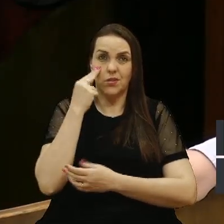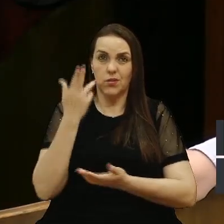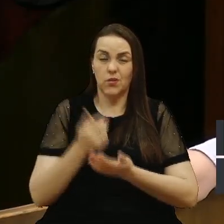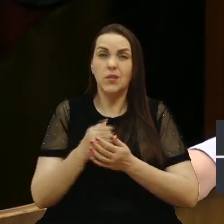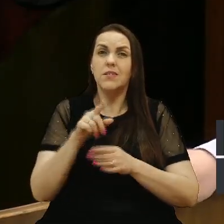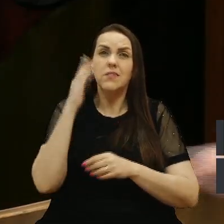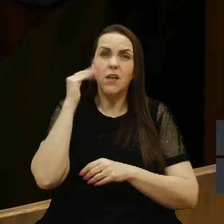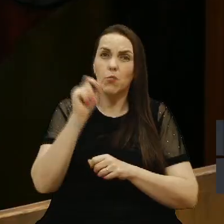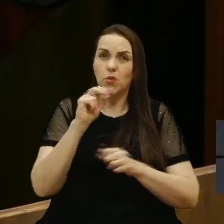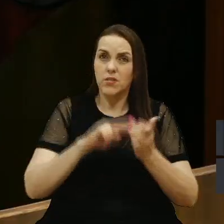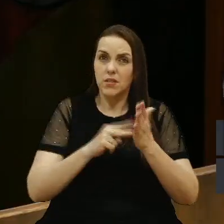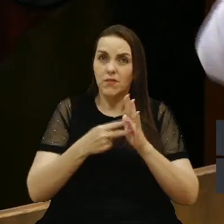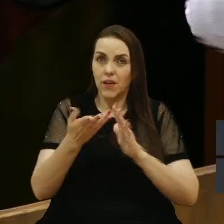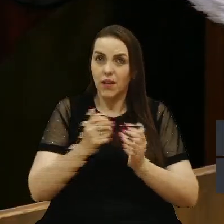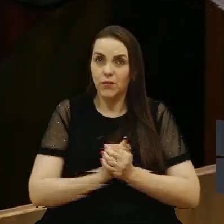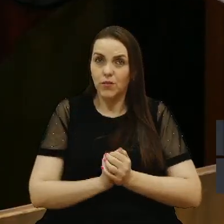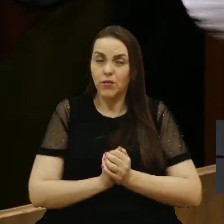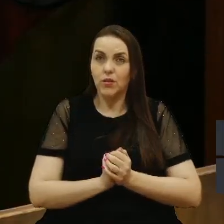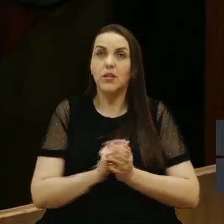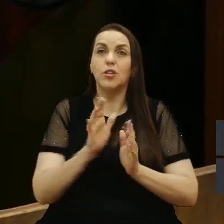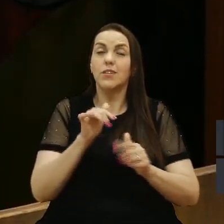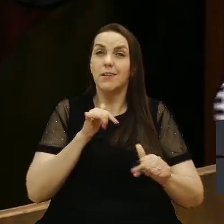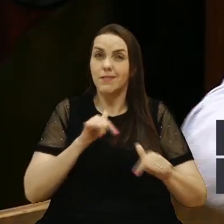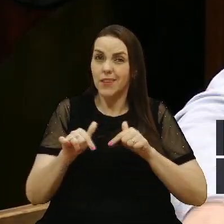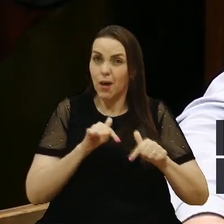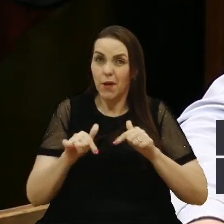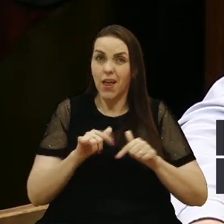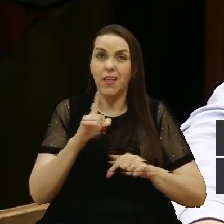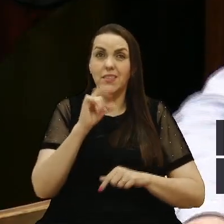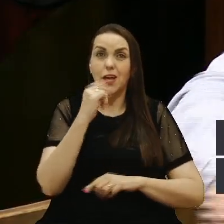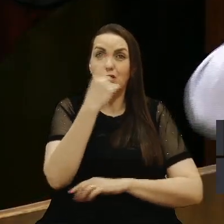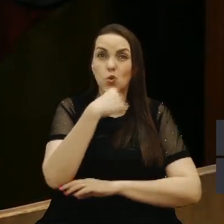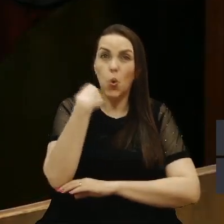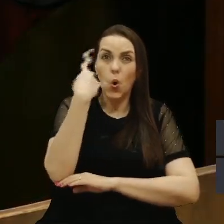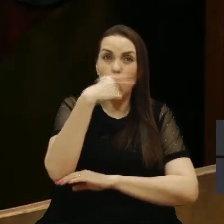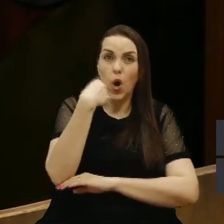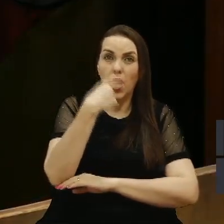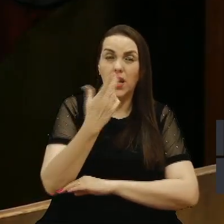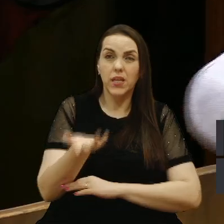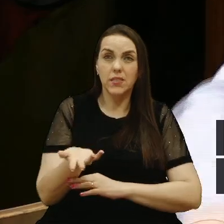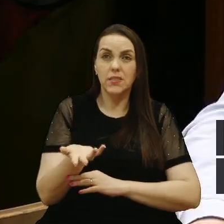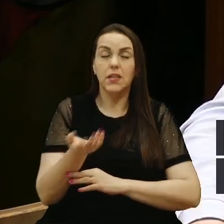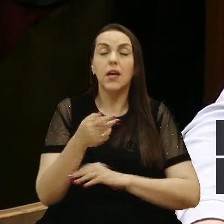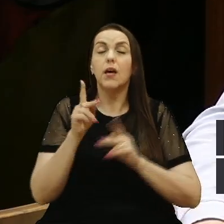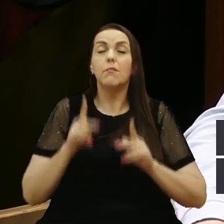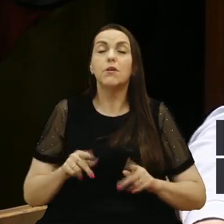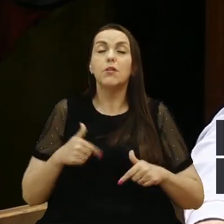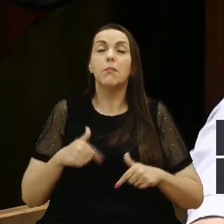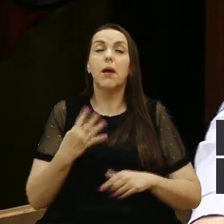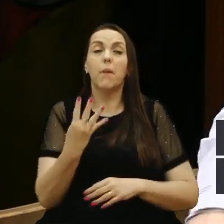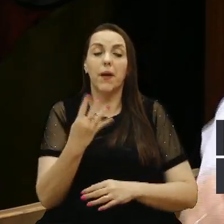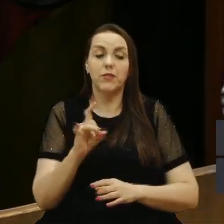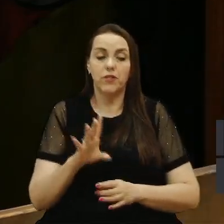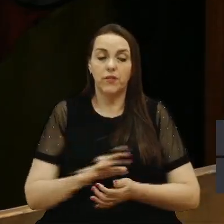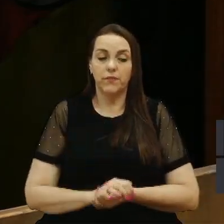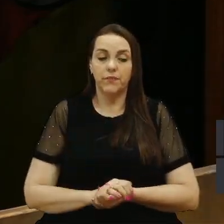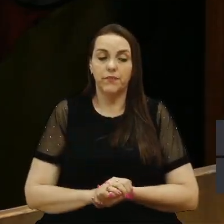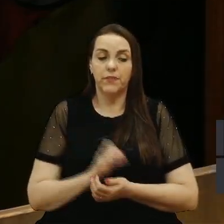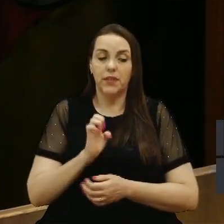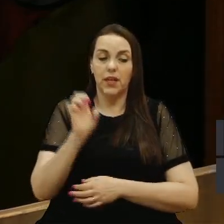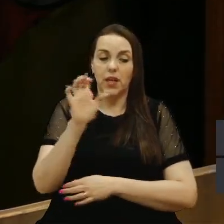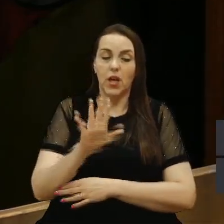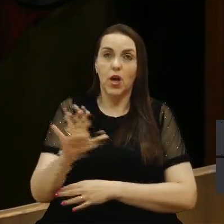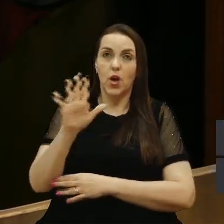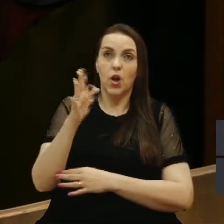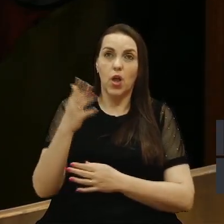quer dizer? Que nós botamos alguém trabalhar 10 horas, vereadora Andressa, e essa pessoa só trabalha 4. Quando se tem na Europa com uma jornada